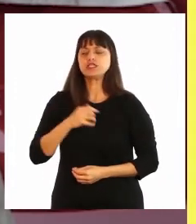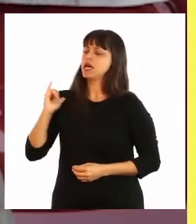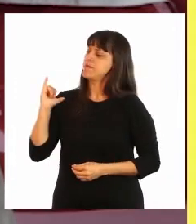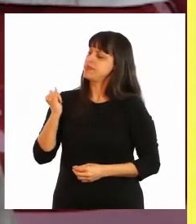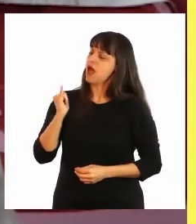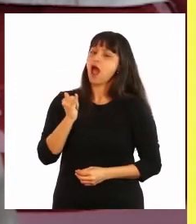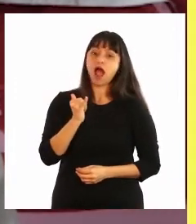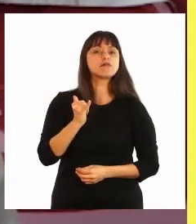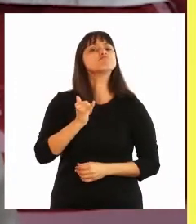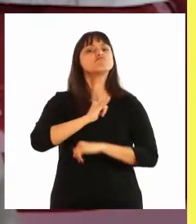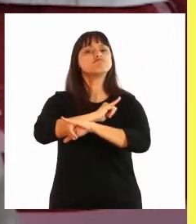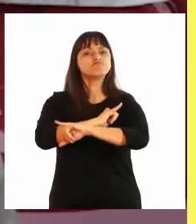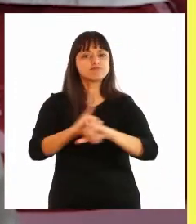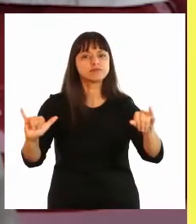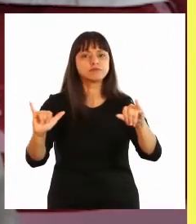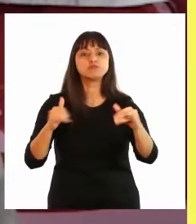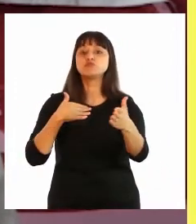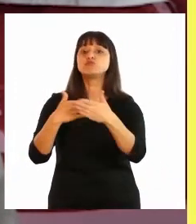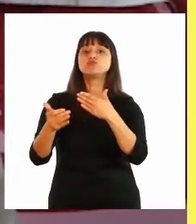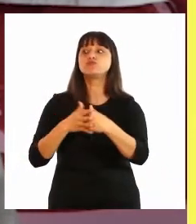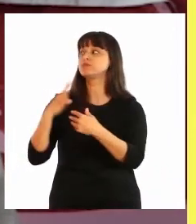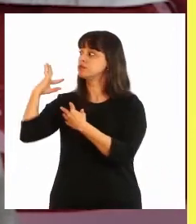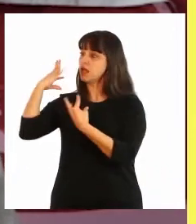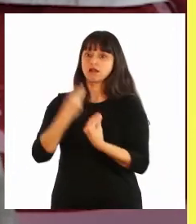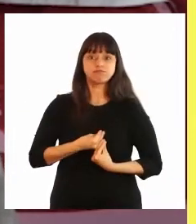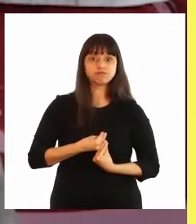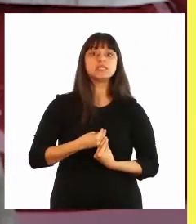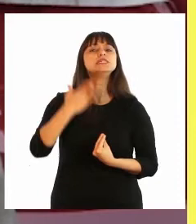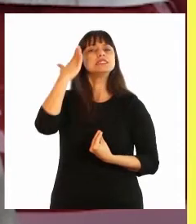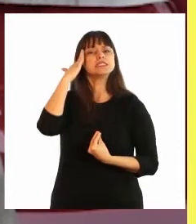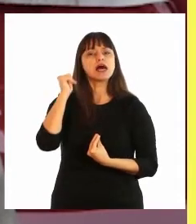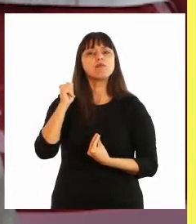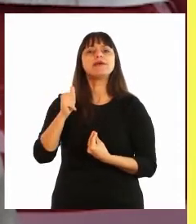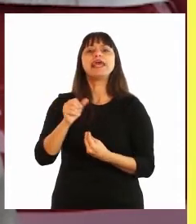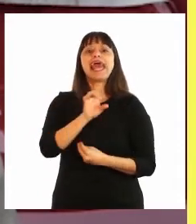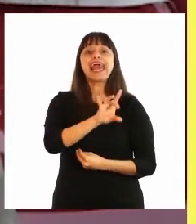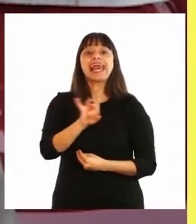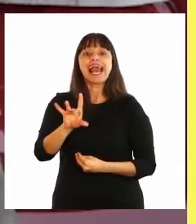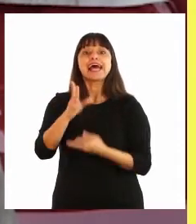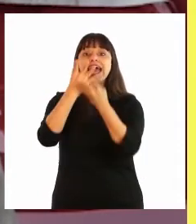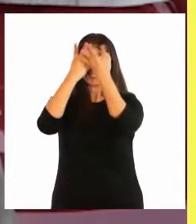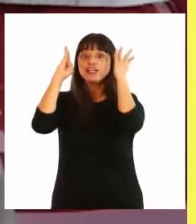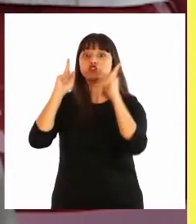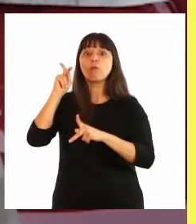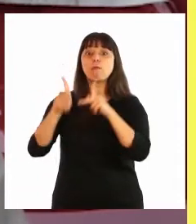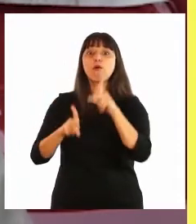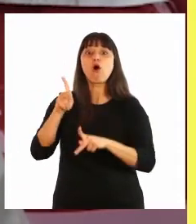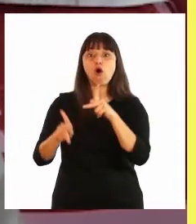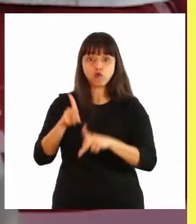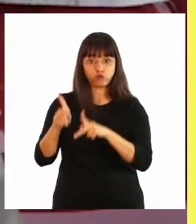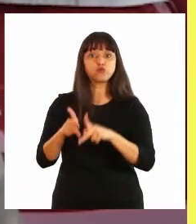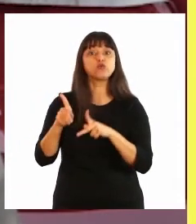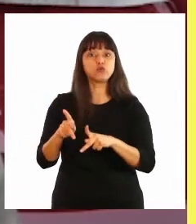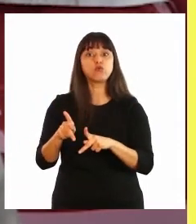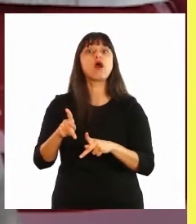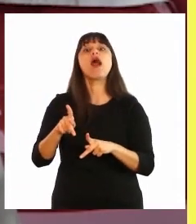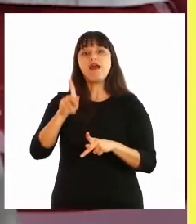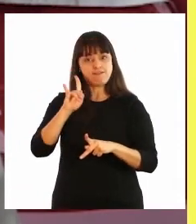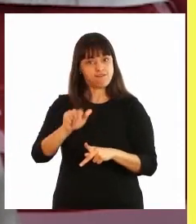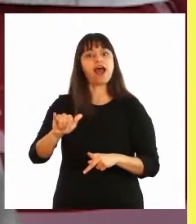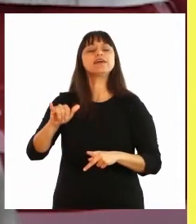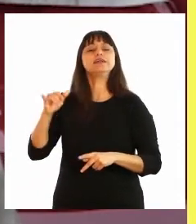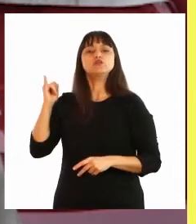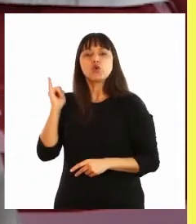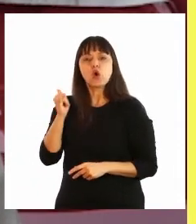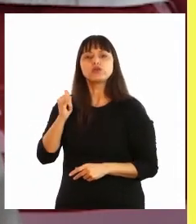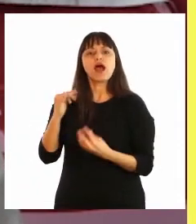seja de onde ela vem, e entender que cada parente tem esse espaço para contar, para narrar e trabalhar a sua arte